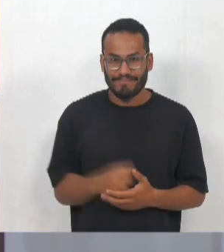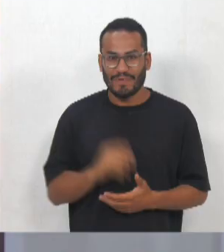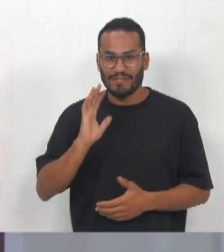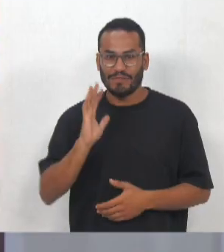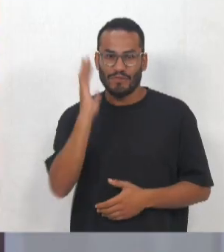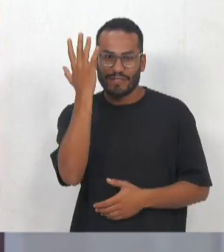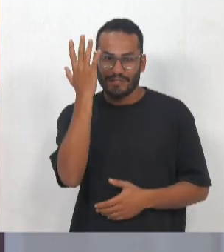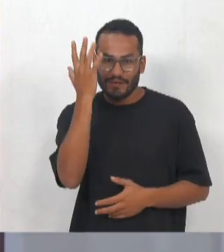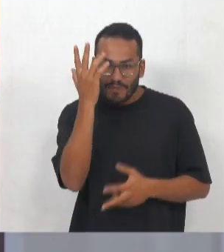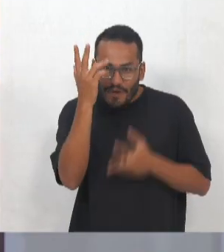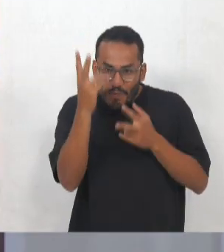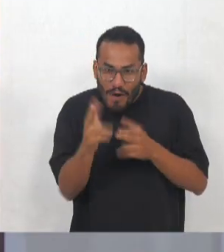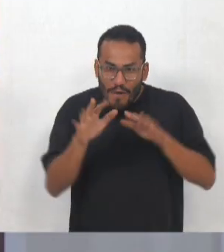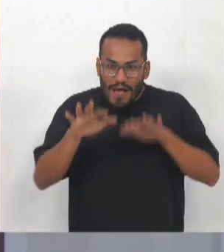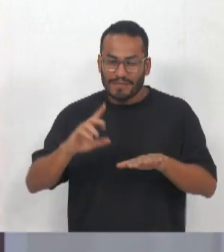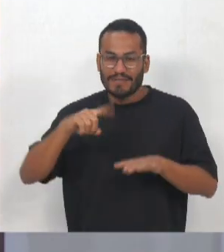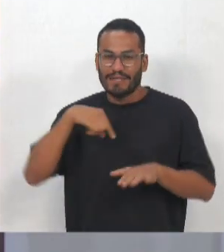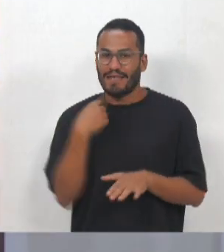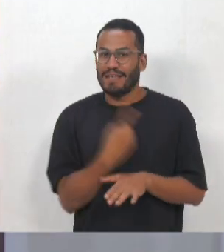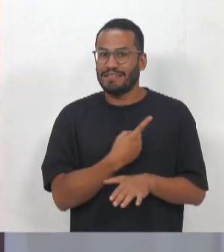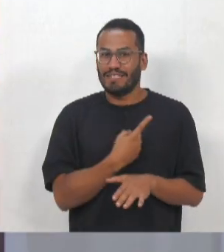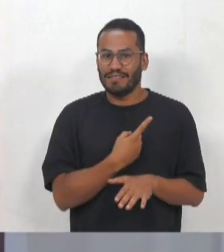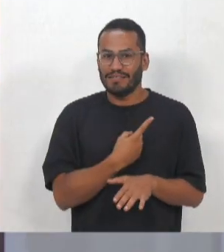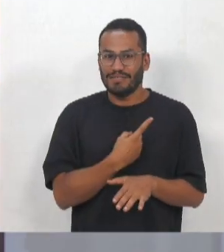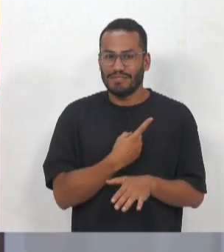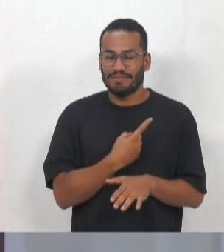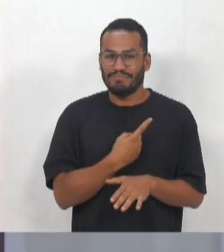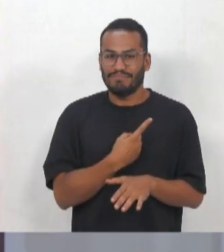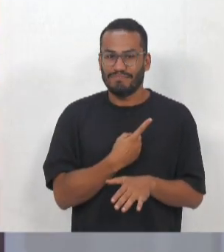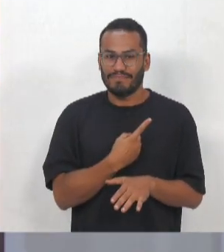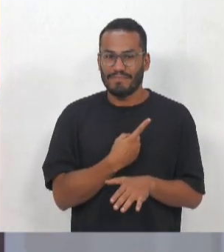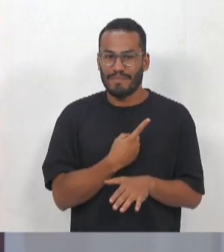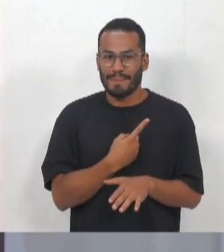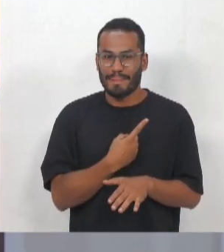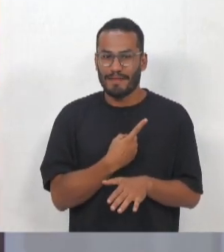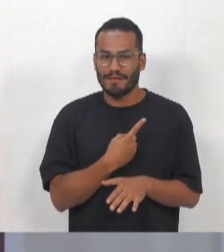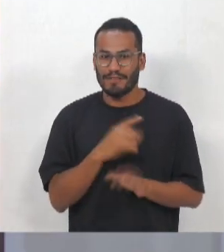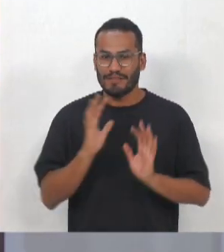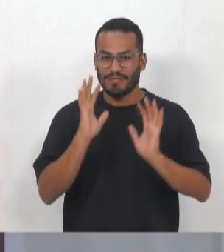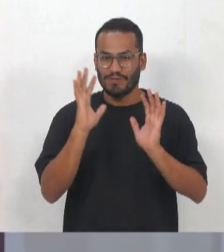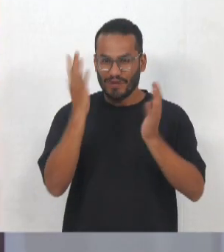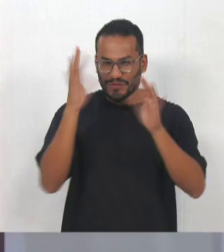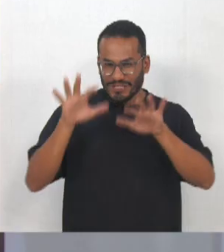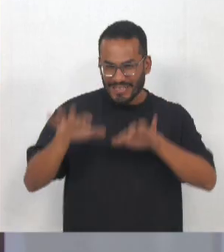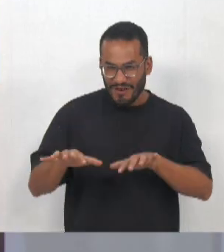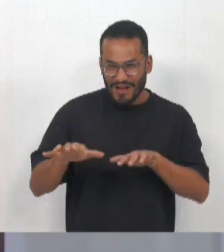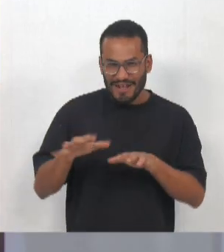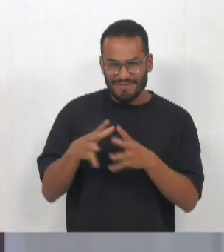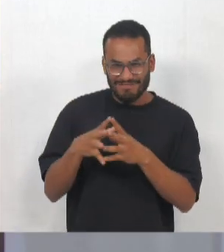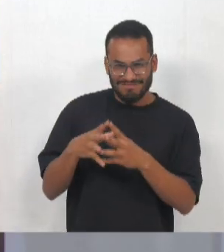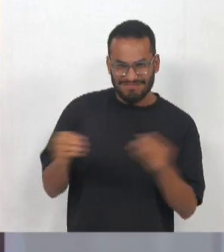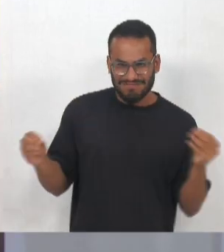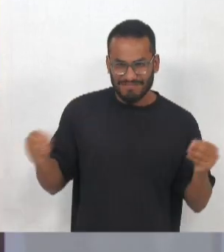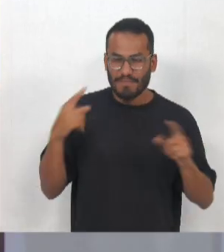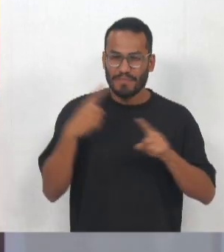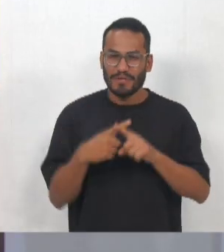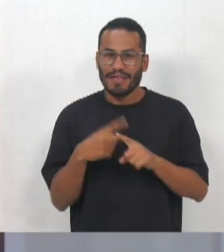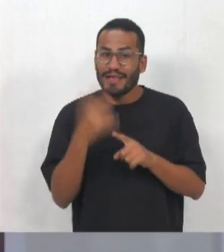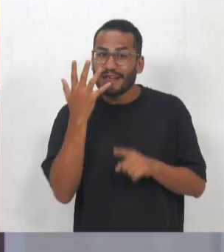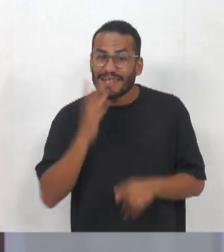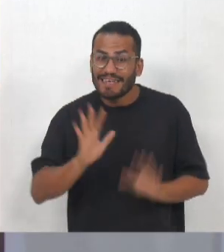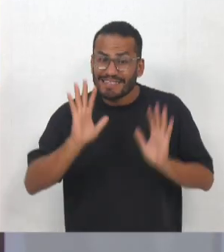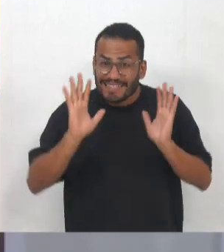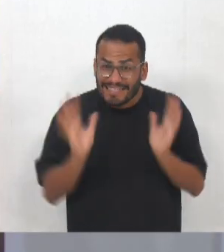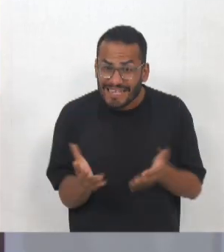situações como essas que a gente gostaria de inventar, que fosse totalmente abolido, porque a criança já